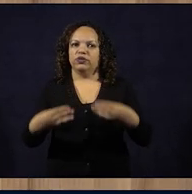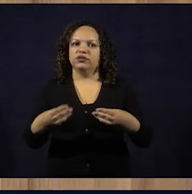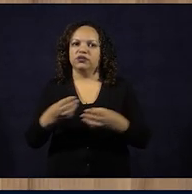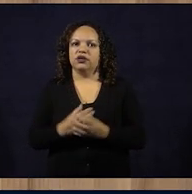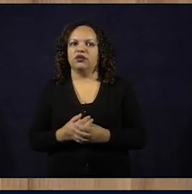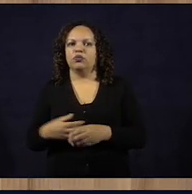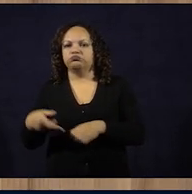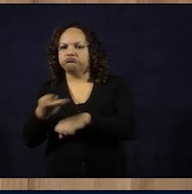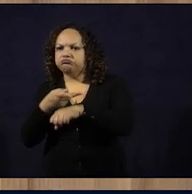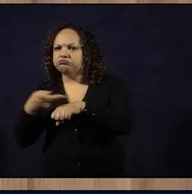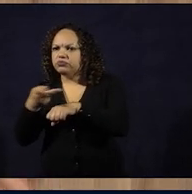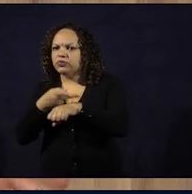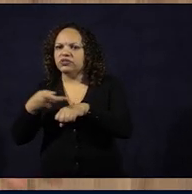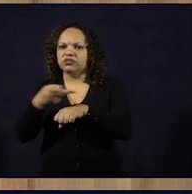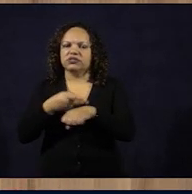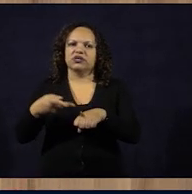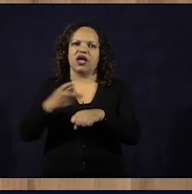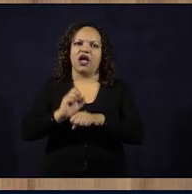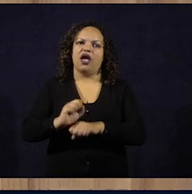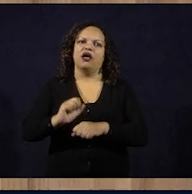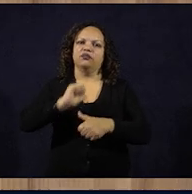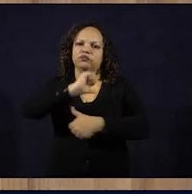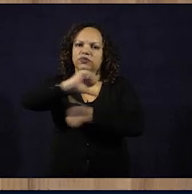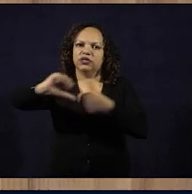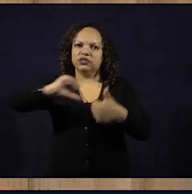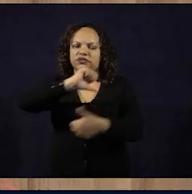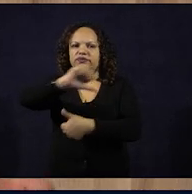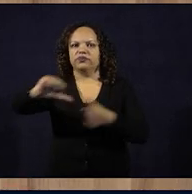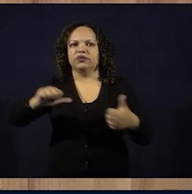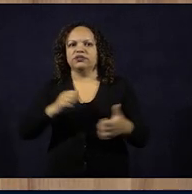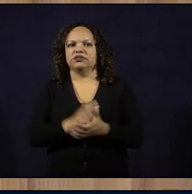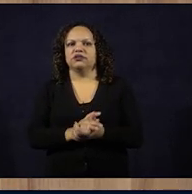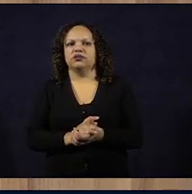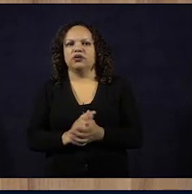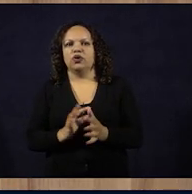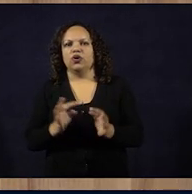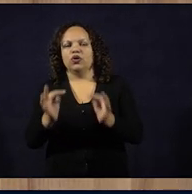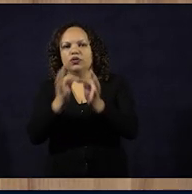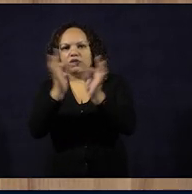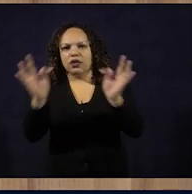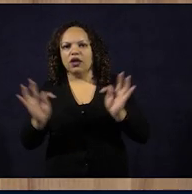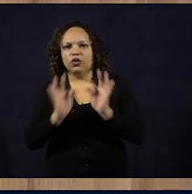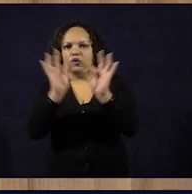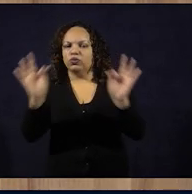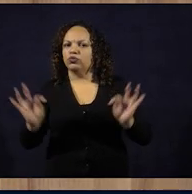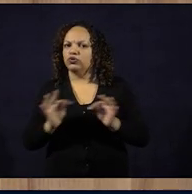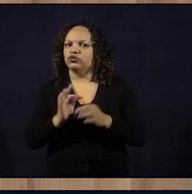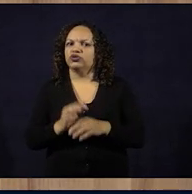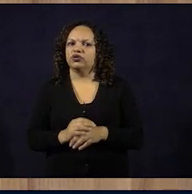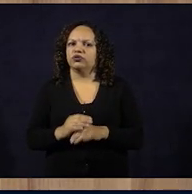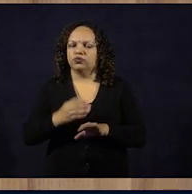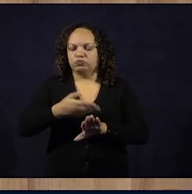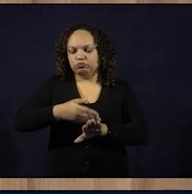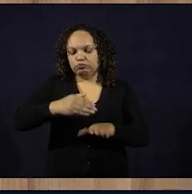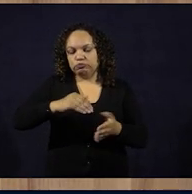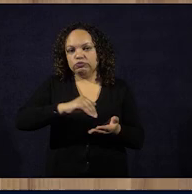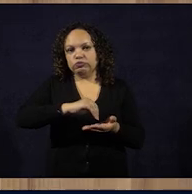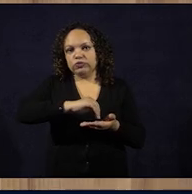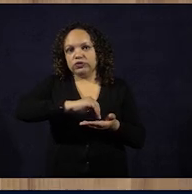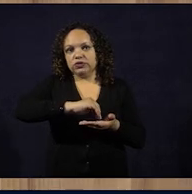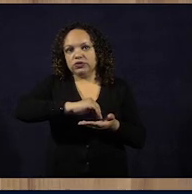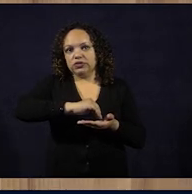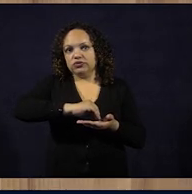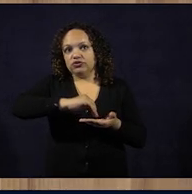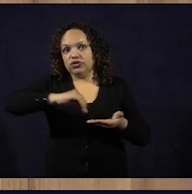buscar parte para dentro do ministério inovação que tem de ser tecnologia busca para dentro comunicações tira de